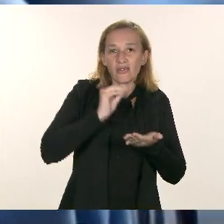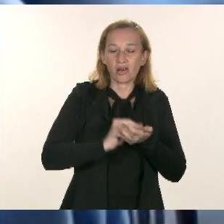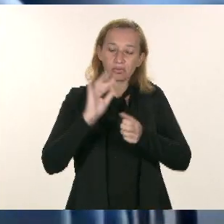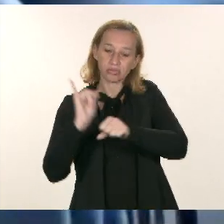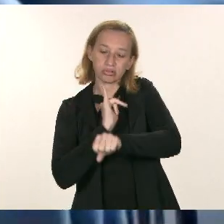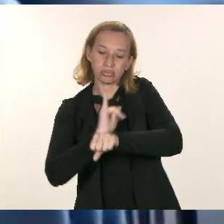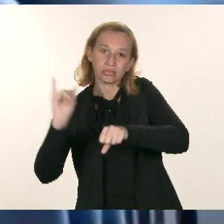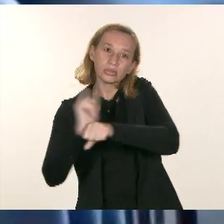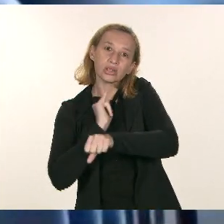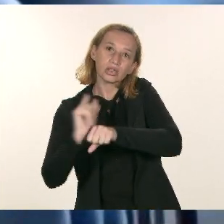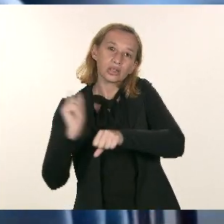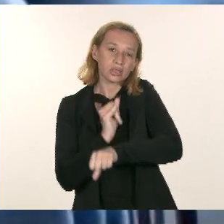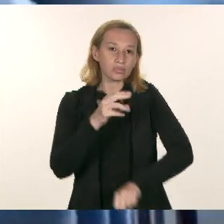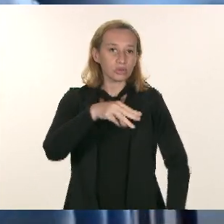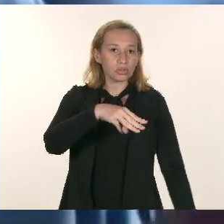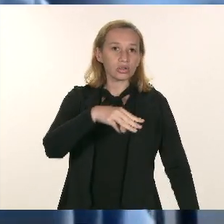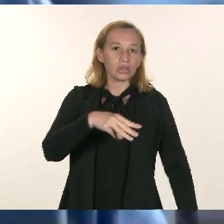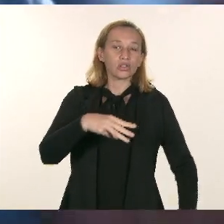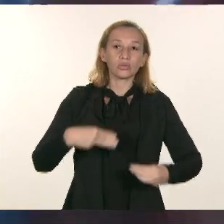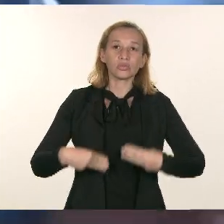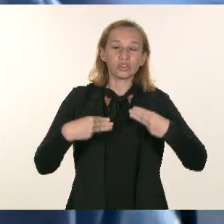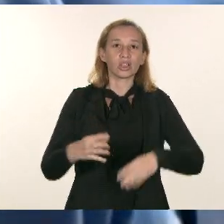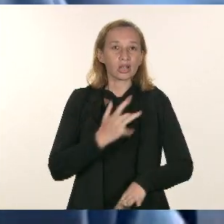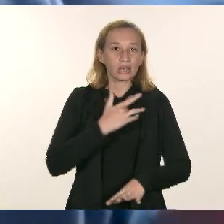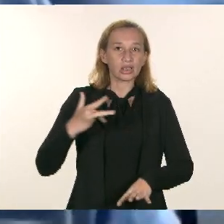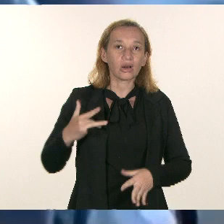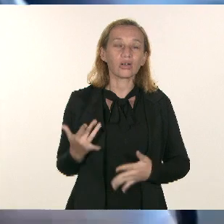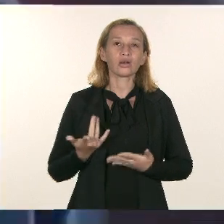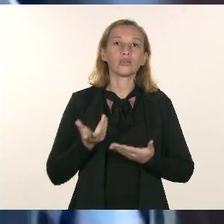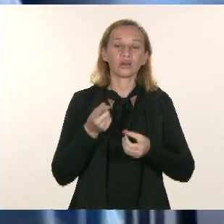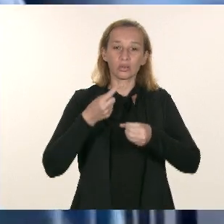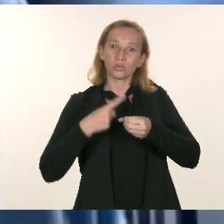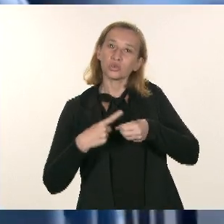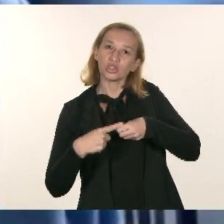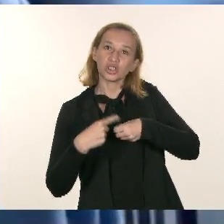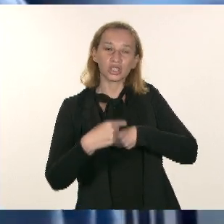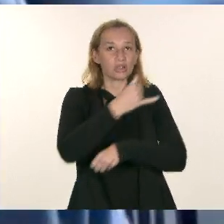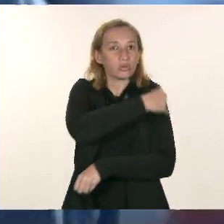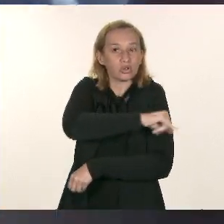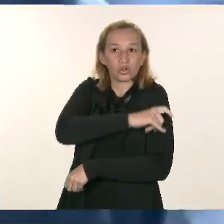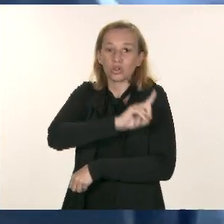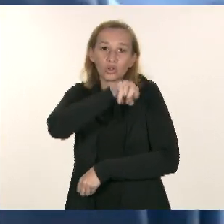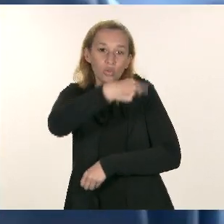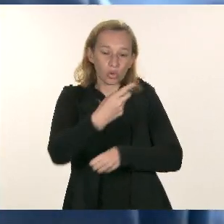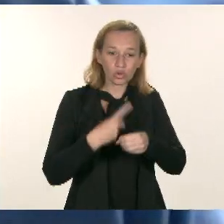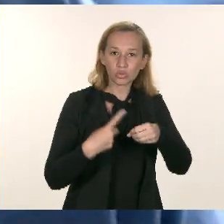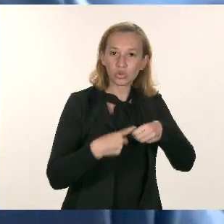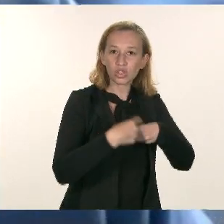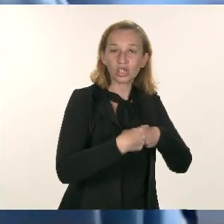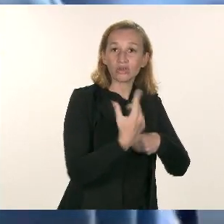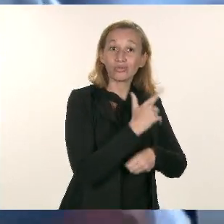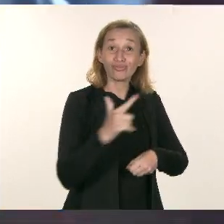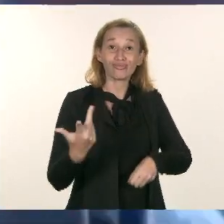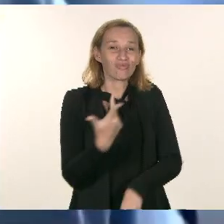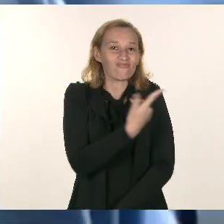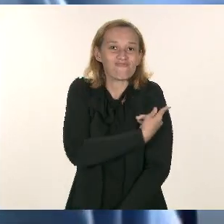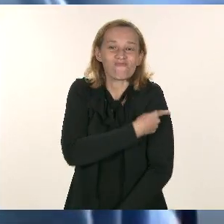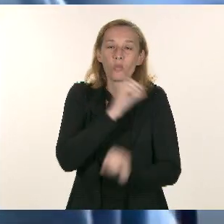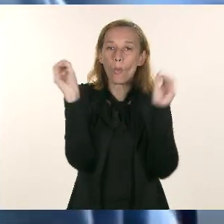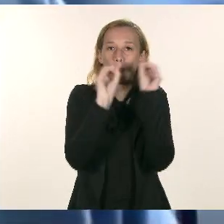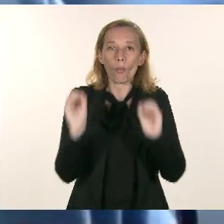do Ministério da Saúde, que fez com que o município do Rio e vários outros municípios ficassem sem vacina para